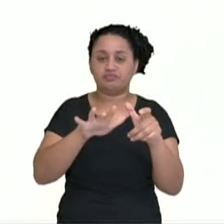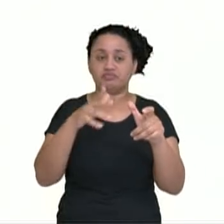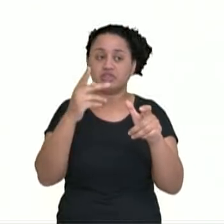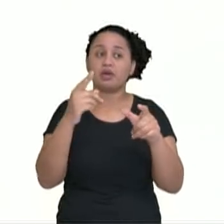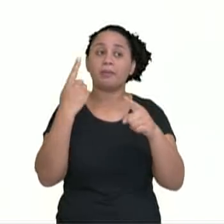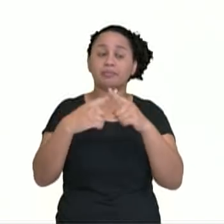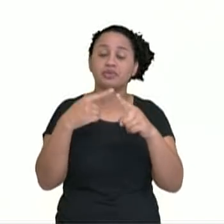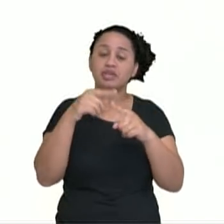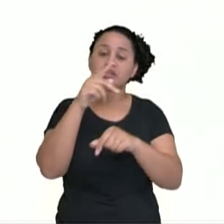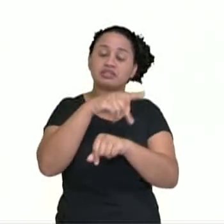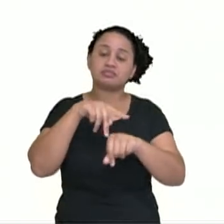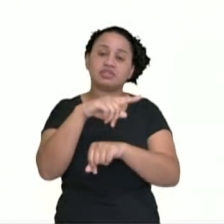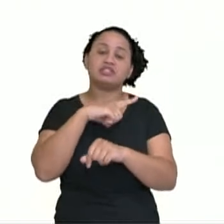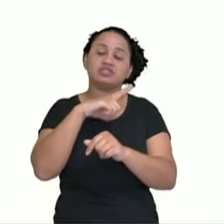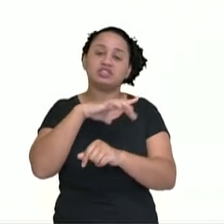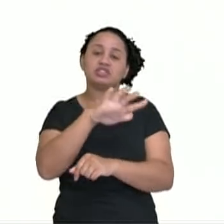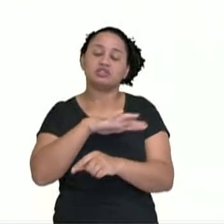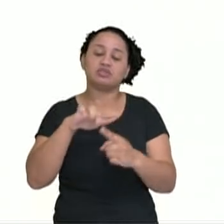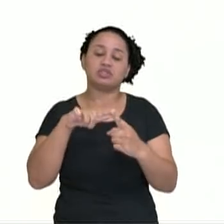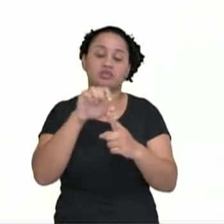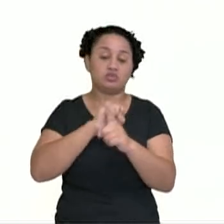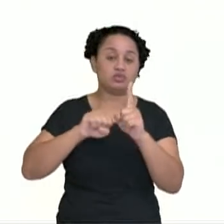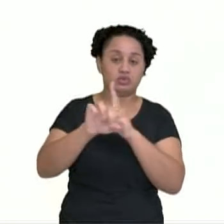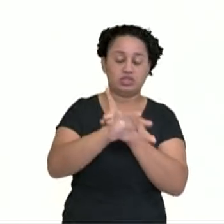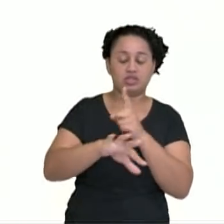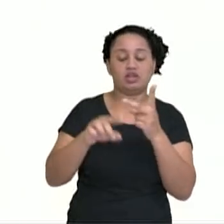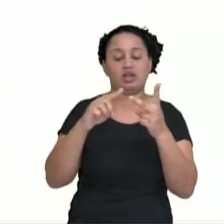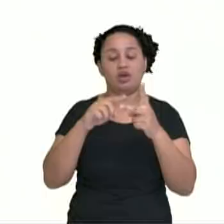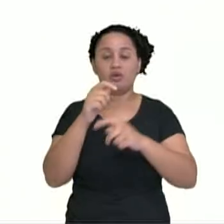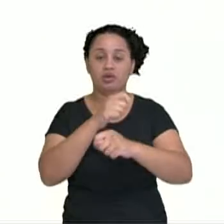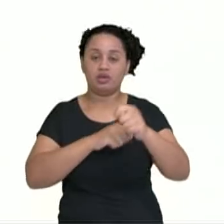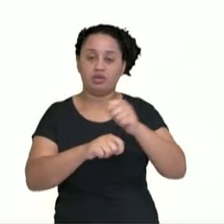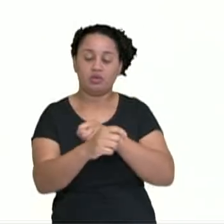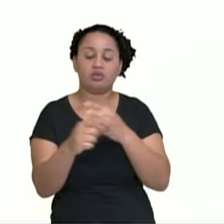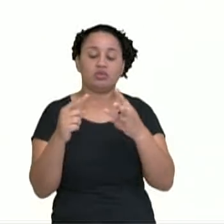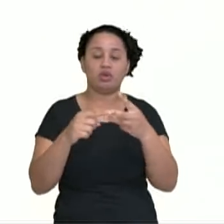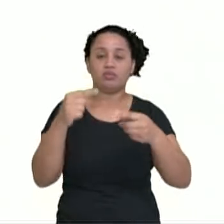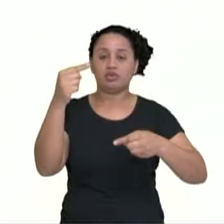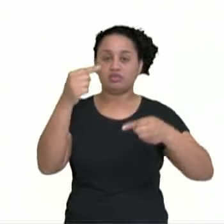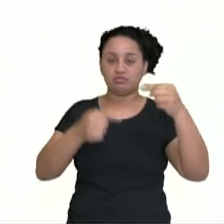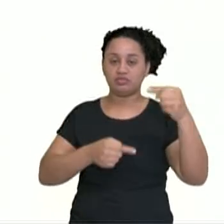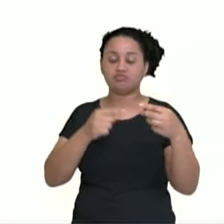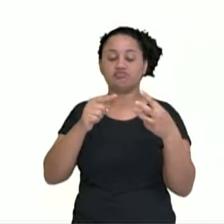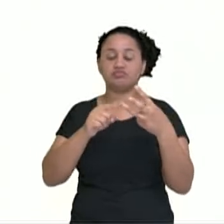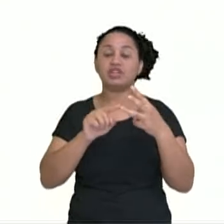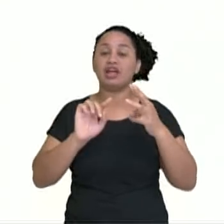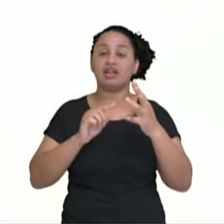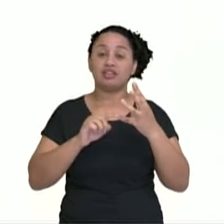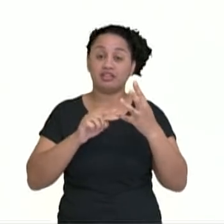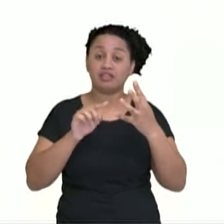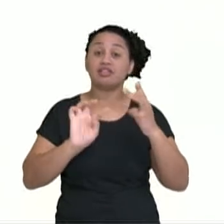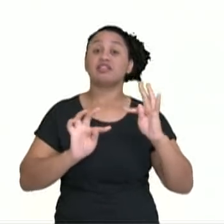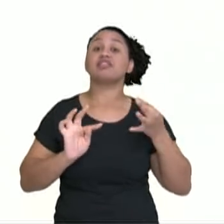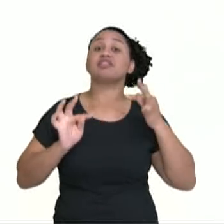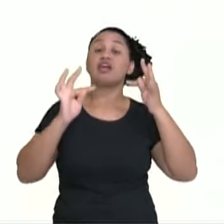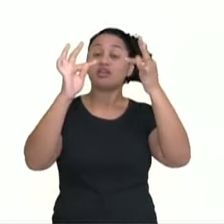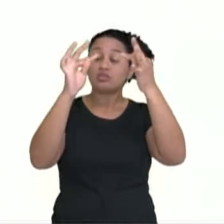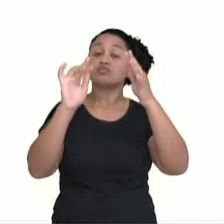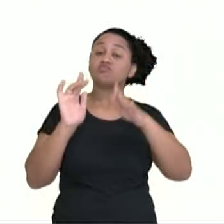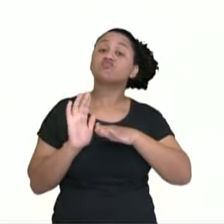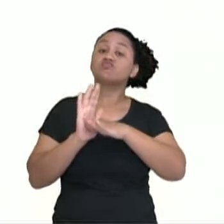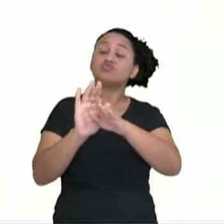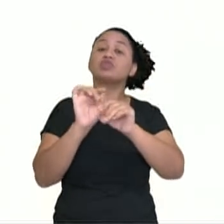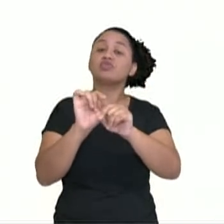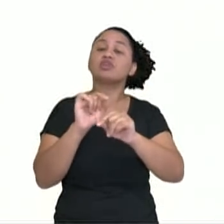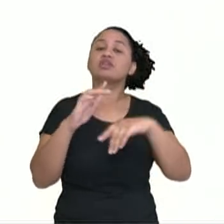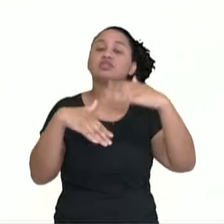esse país reunia condições sociais, econômicas, políticas e tecnológicas favoráveis para